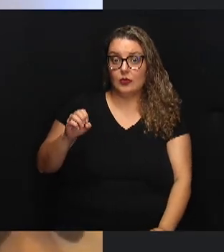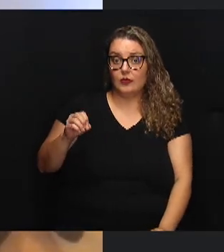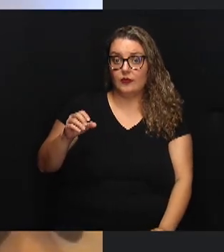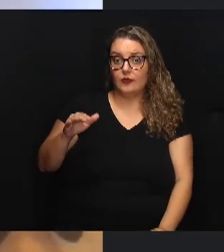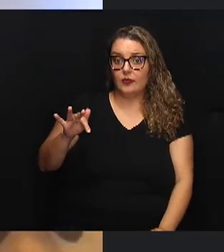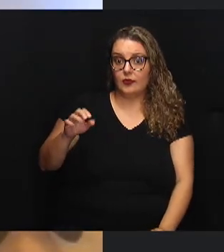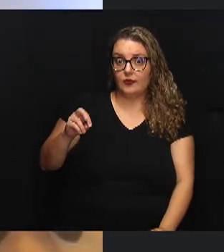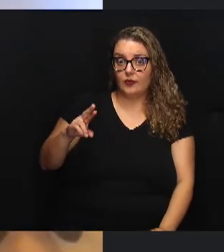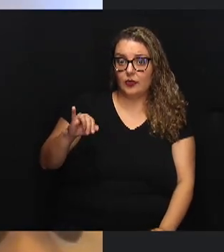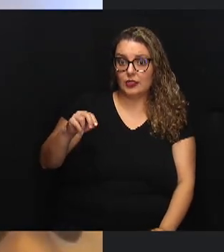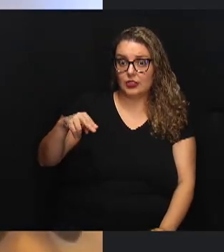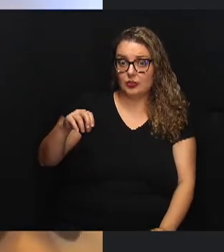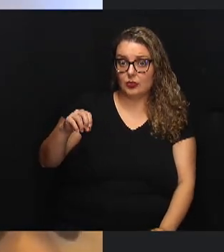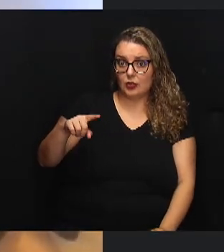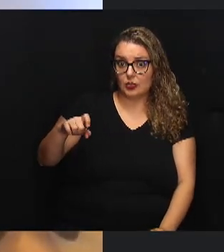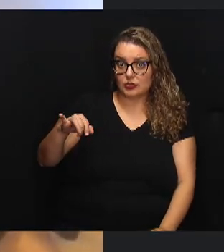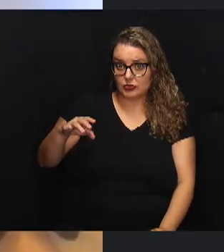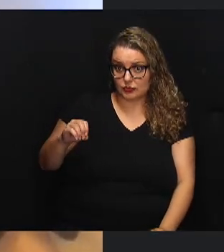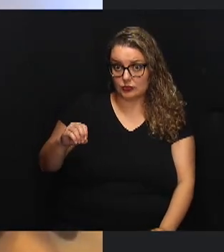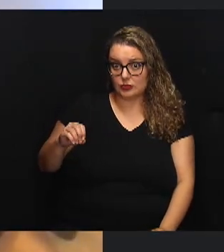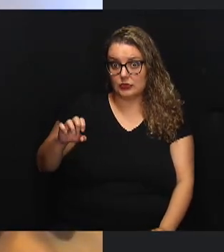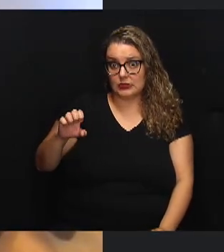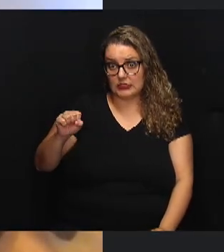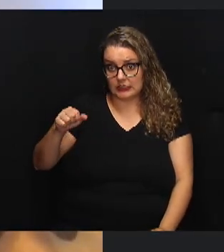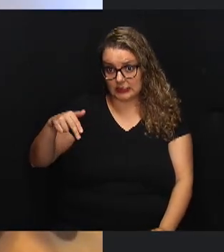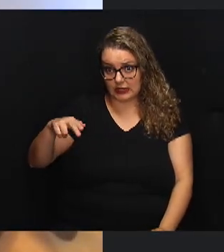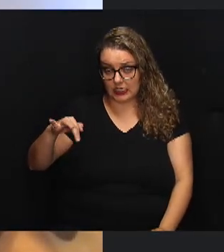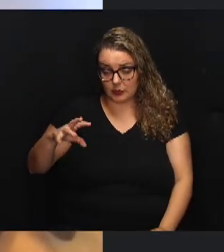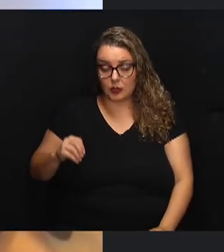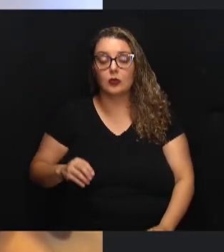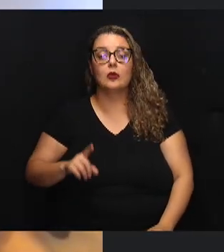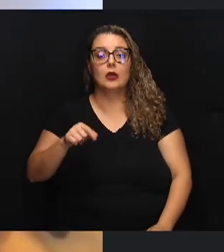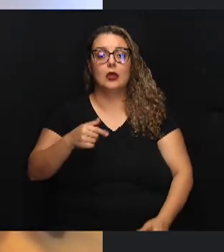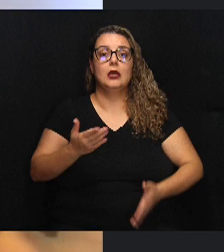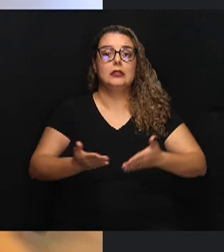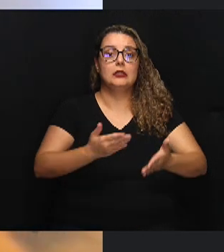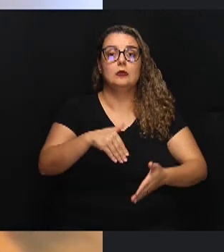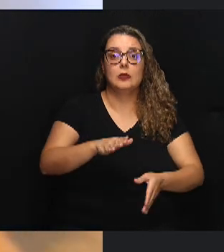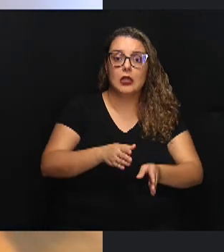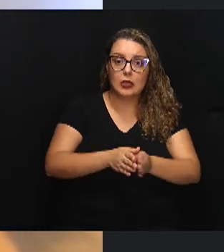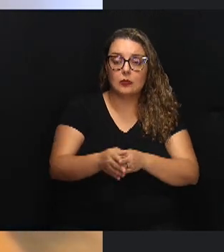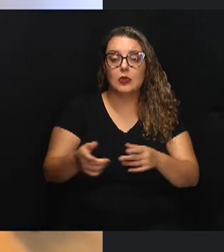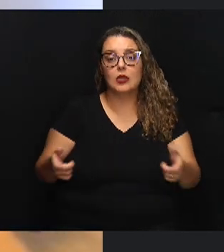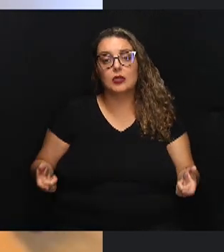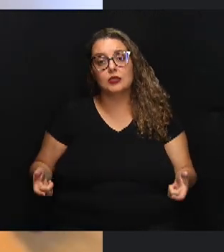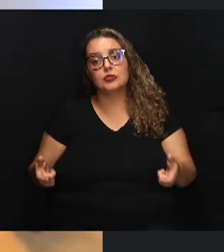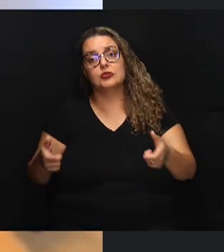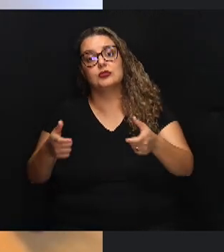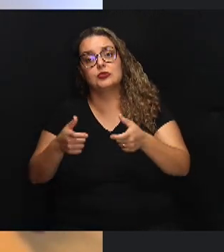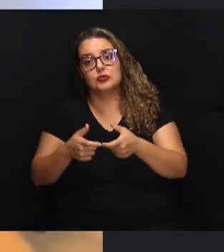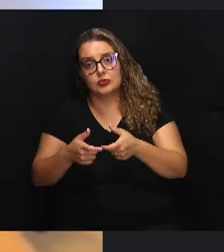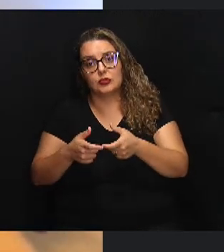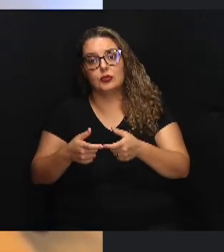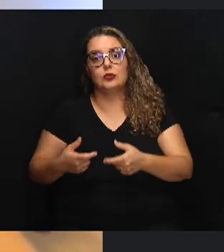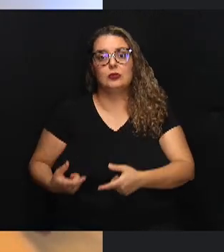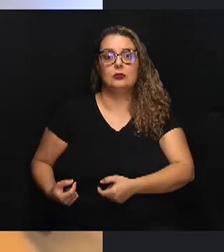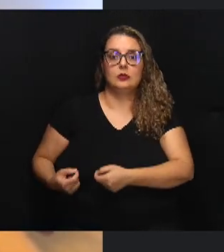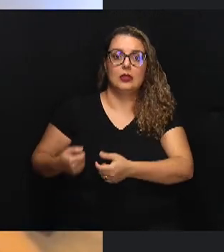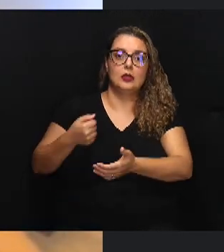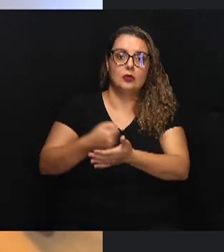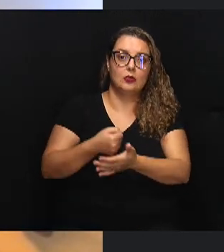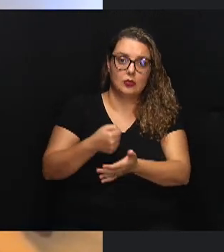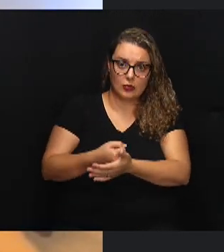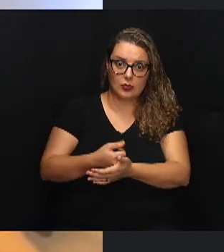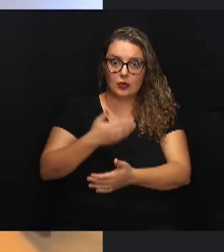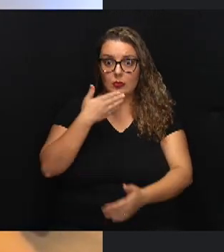esquema, o protocolo que é utilizado, é a quimioterapia mais recomendada para a gente diminuir esse tumor, garantindo assim uma